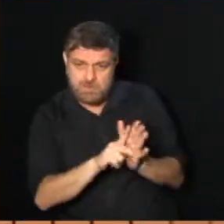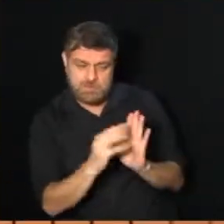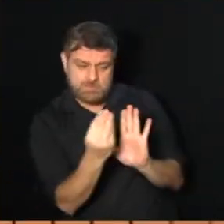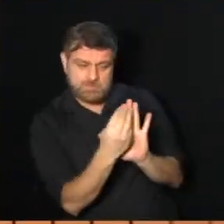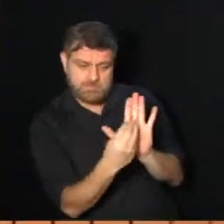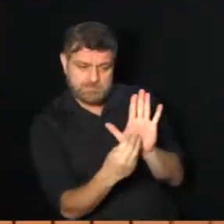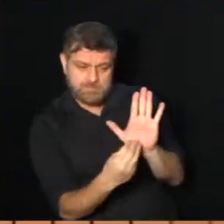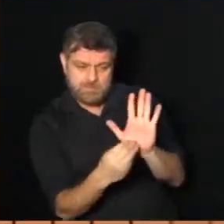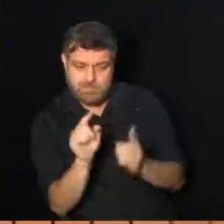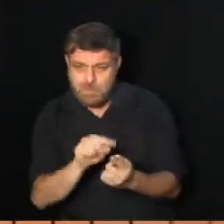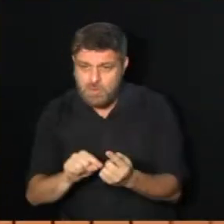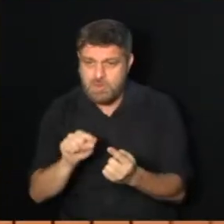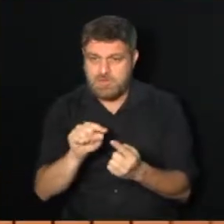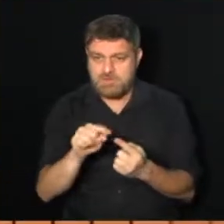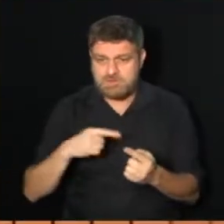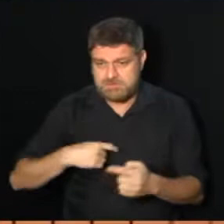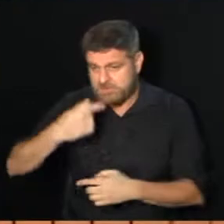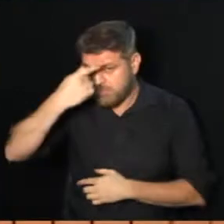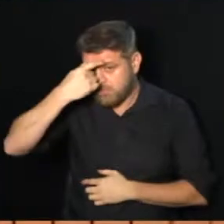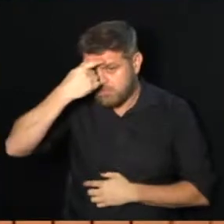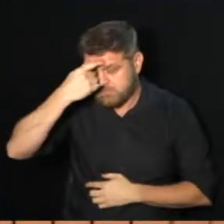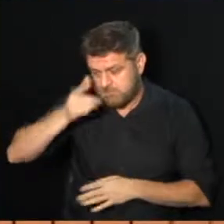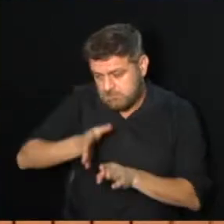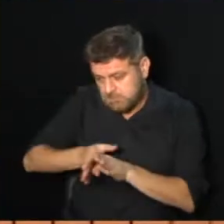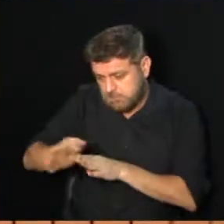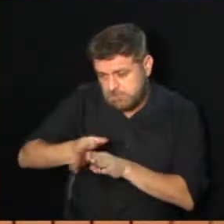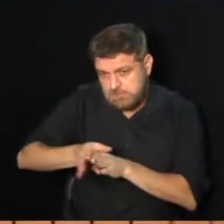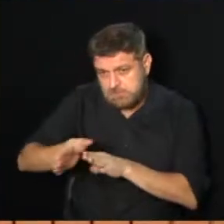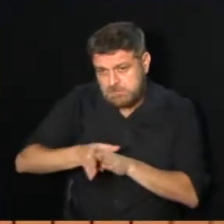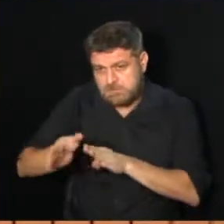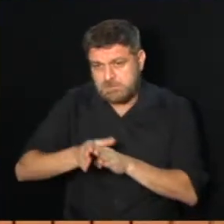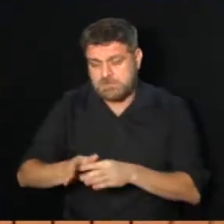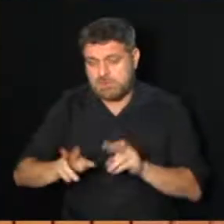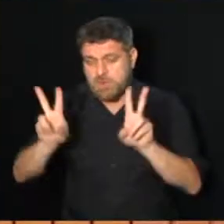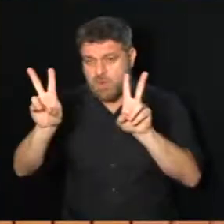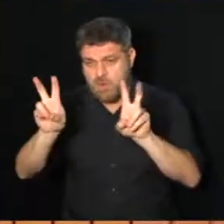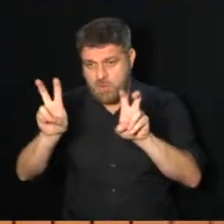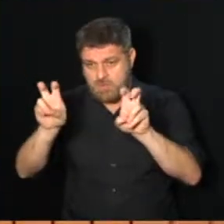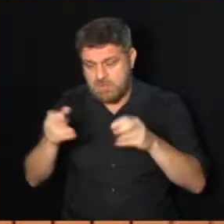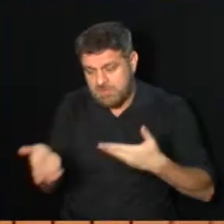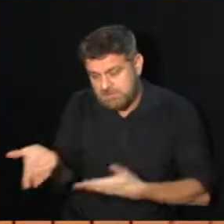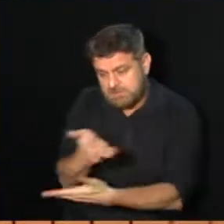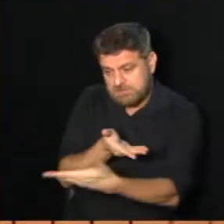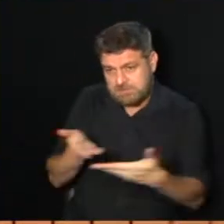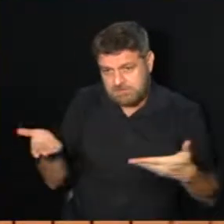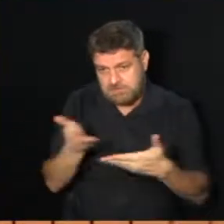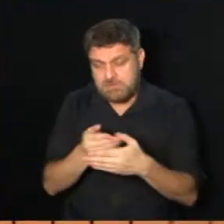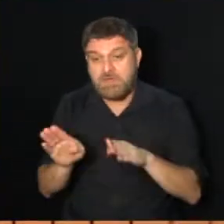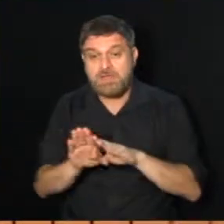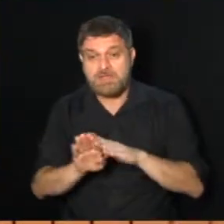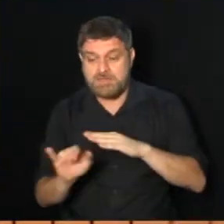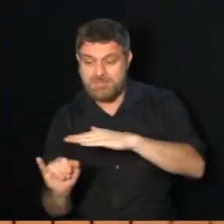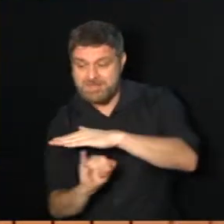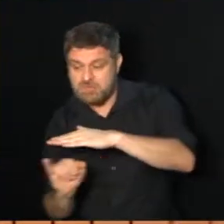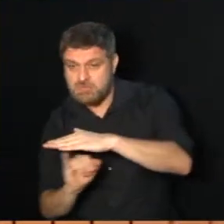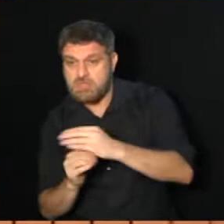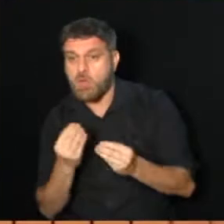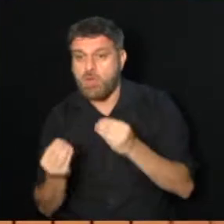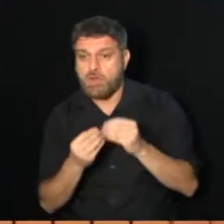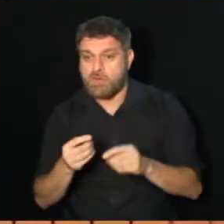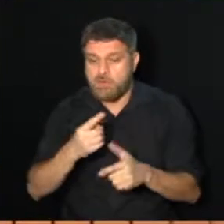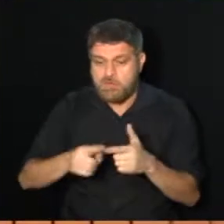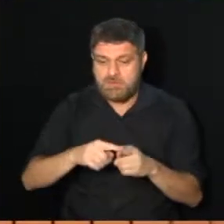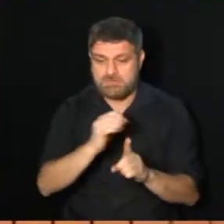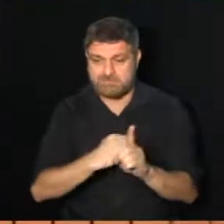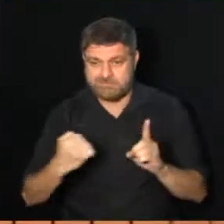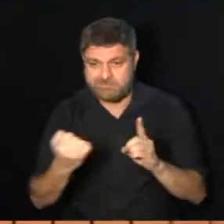a conscientização sobre os fatores relacionais, institucionais e sociais, motivadores